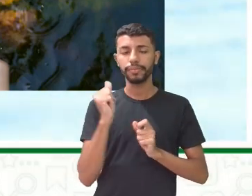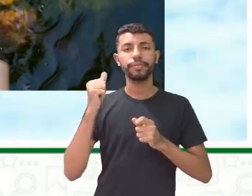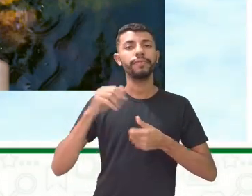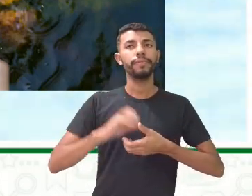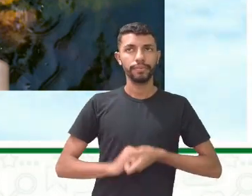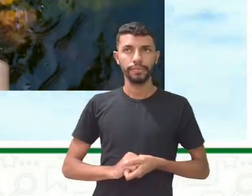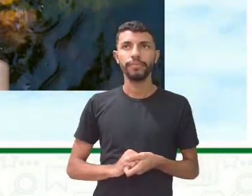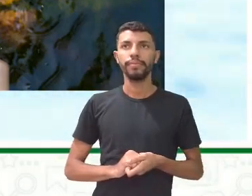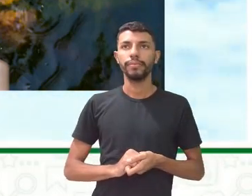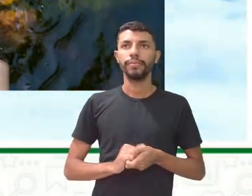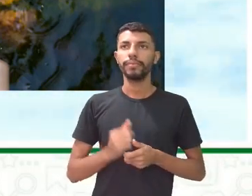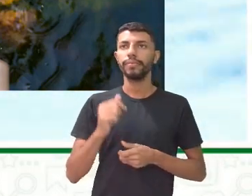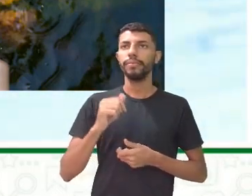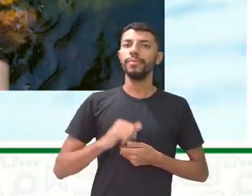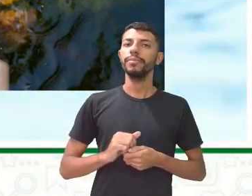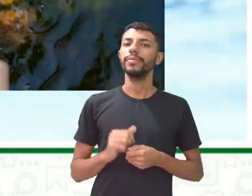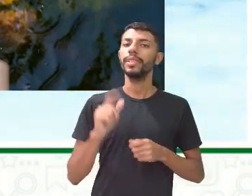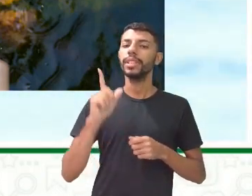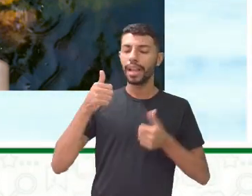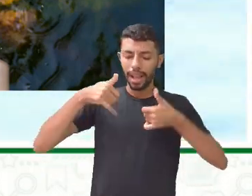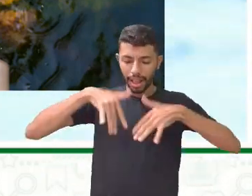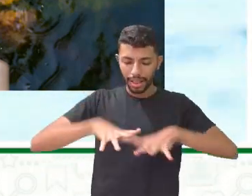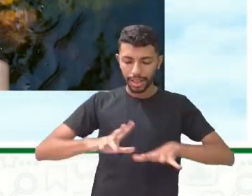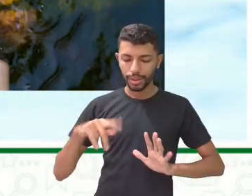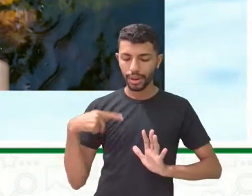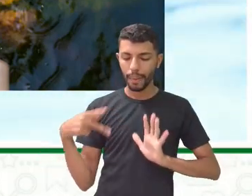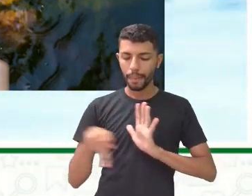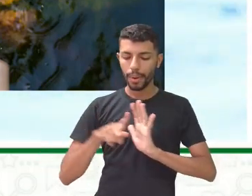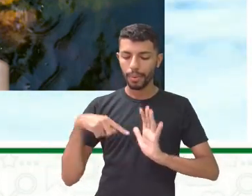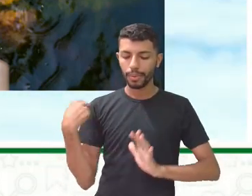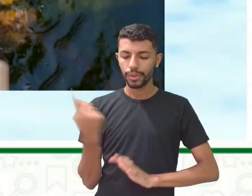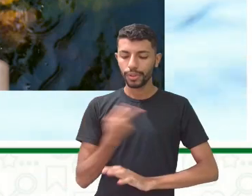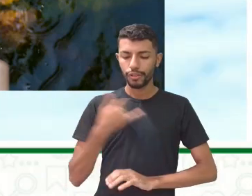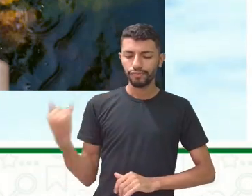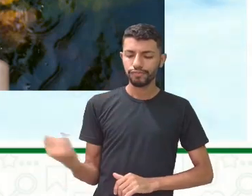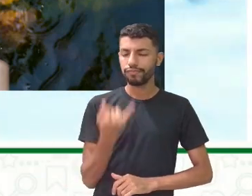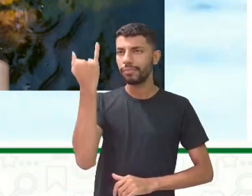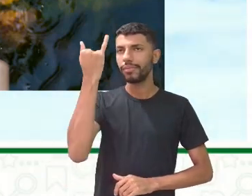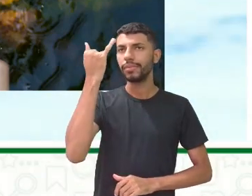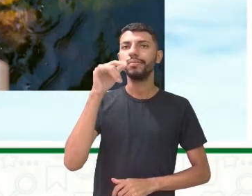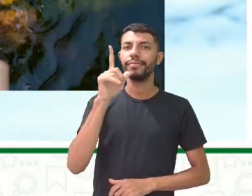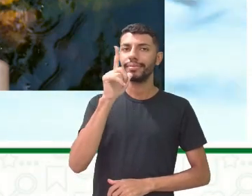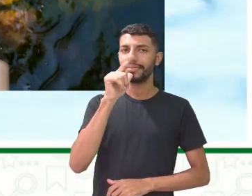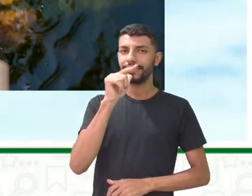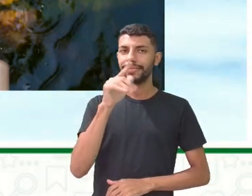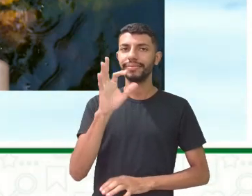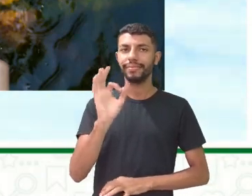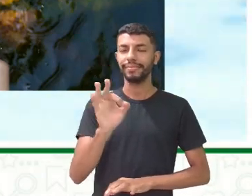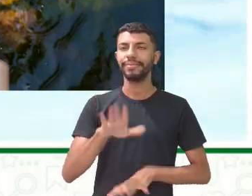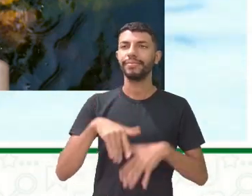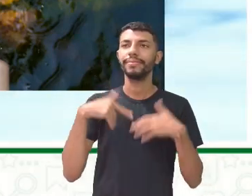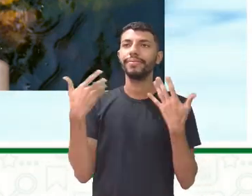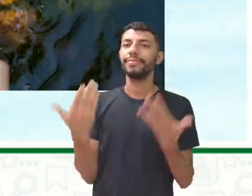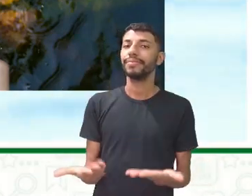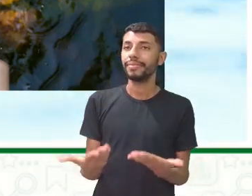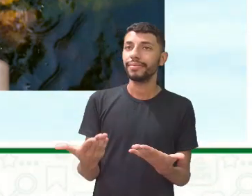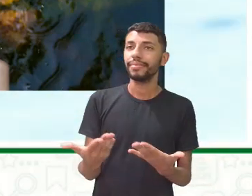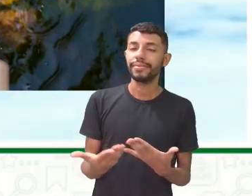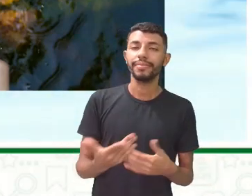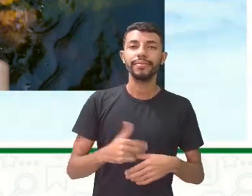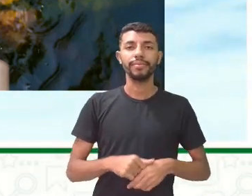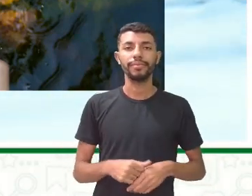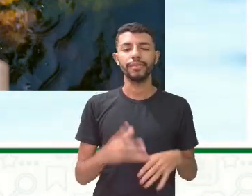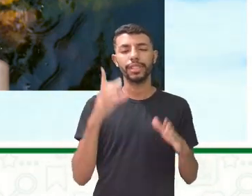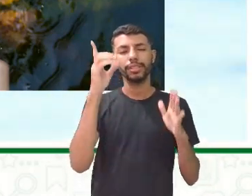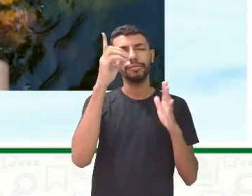tão importante, um recurso natural nosso, tão importante, que é a água, certo? Foi aí na